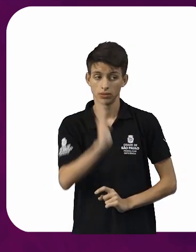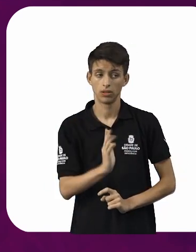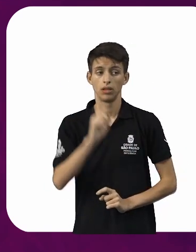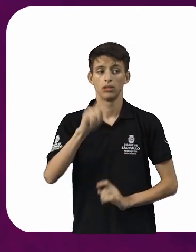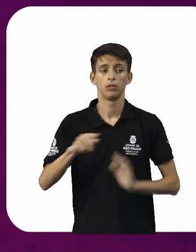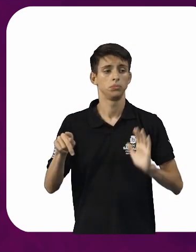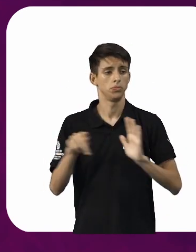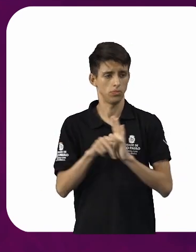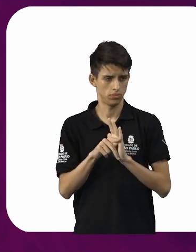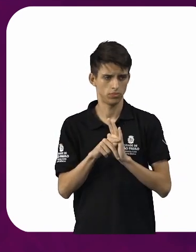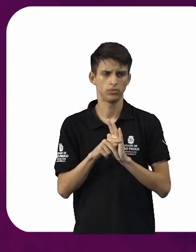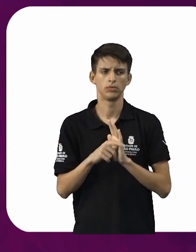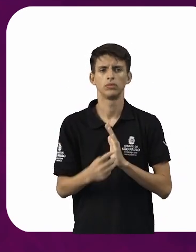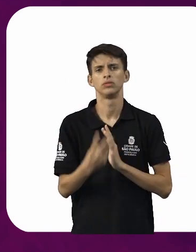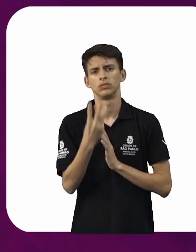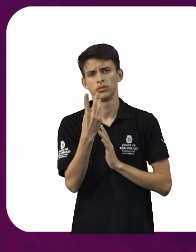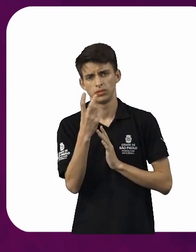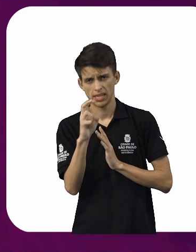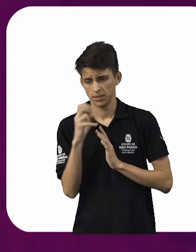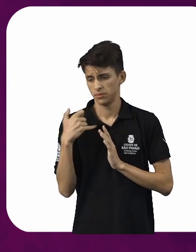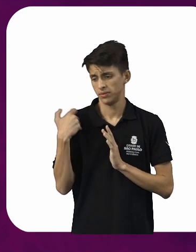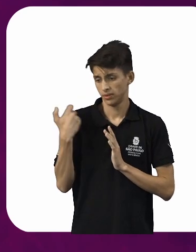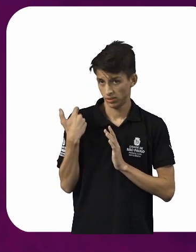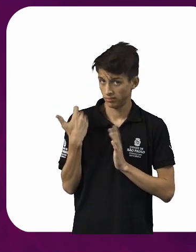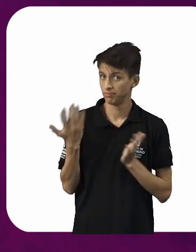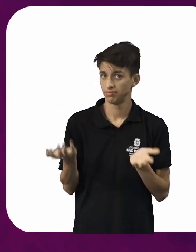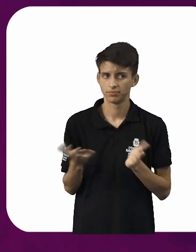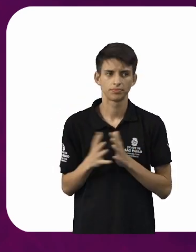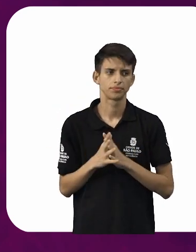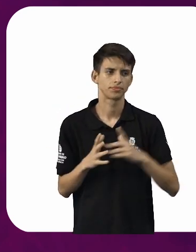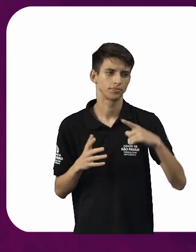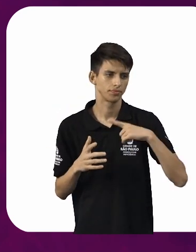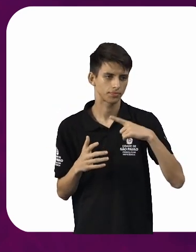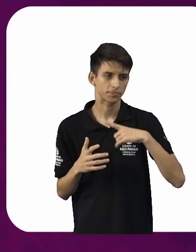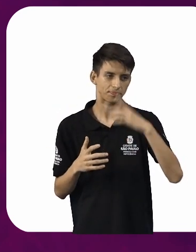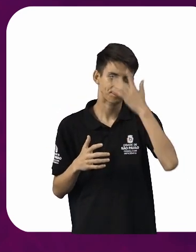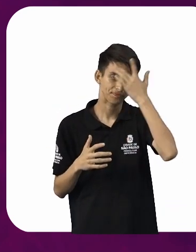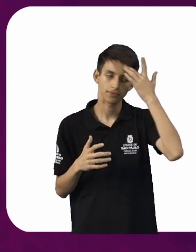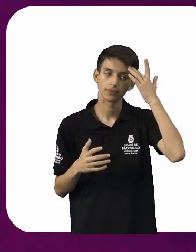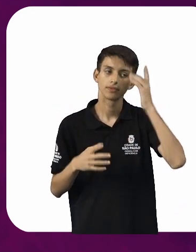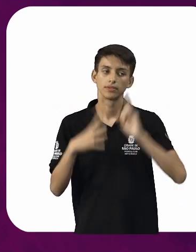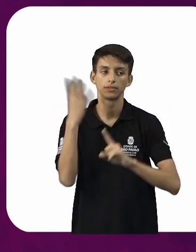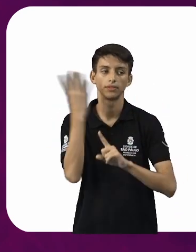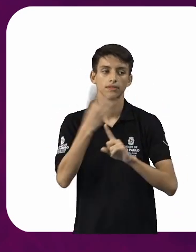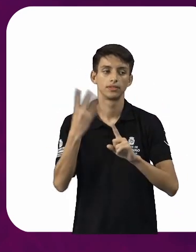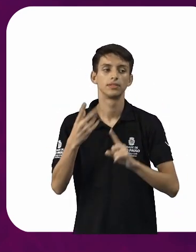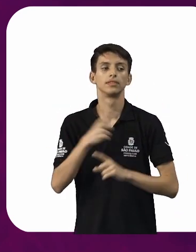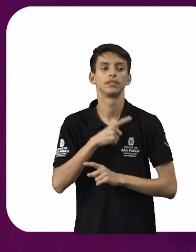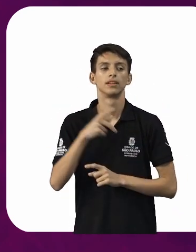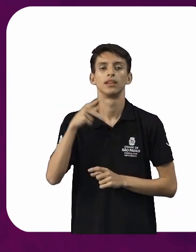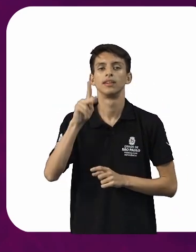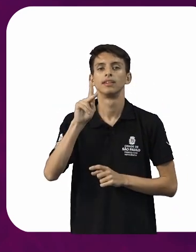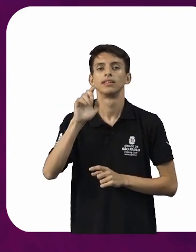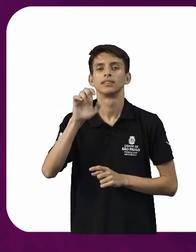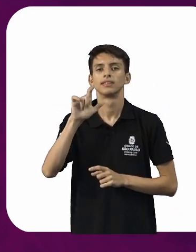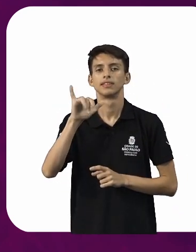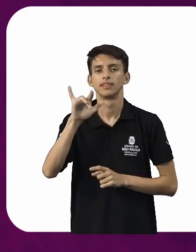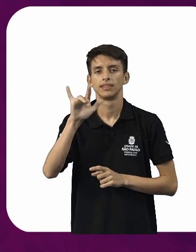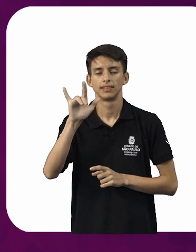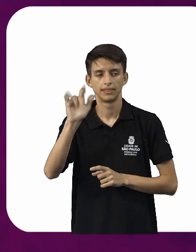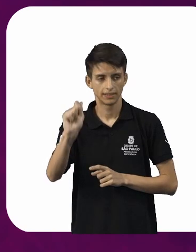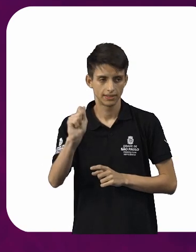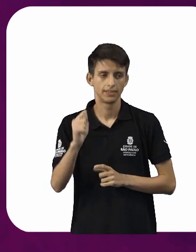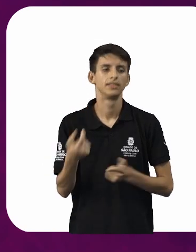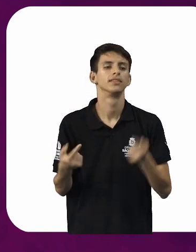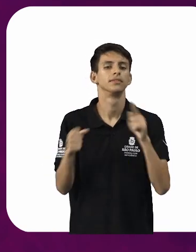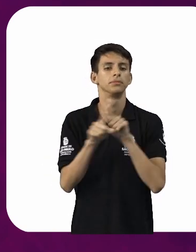reconhecidos mundialmente, de 35 anos. A gente tem pessoas trans, né? Nossa querida Keila Simpson, nossa presidenta de honra da ANTRA